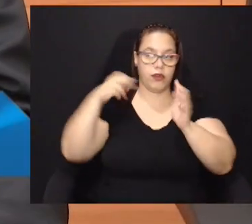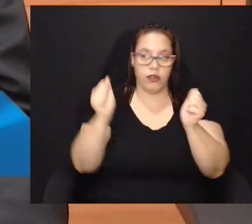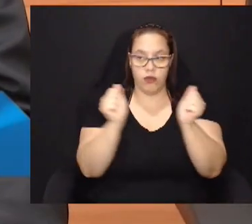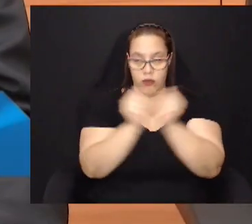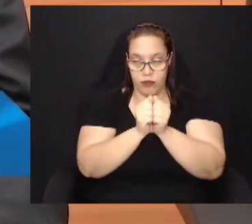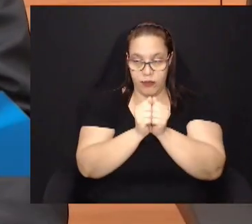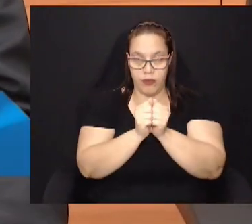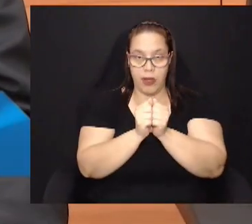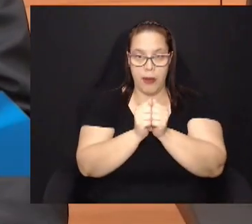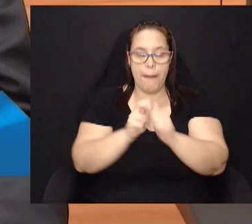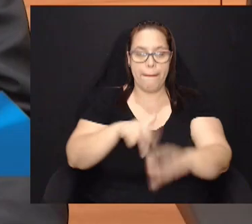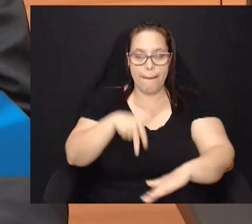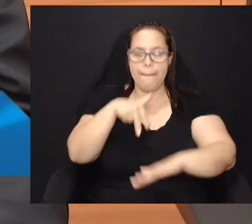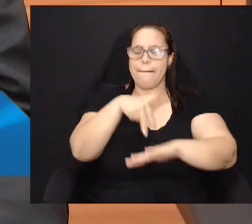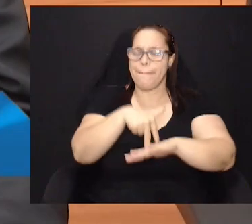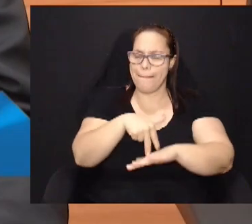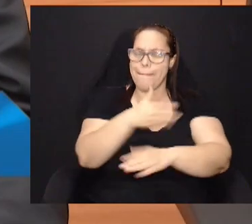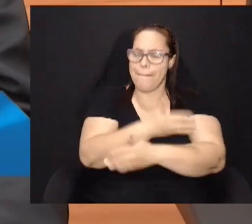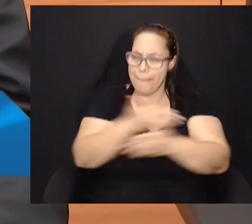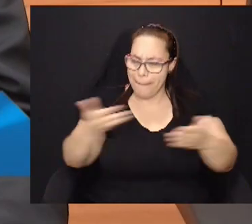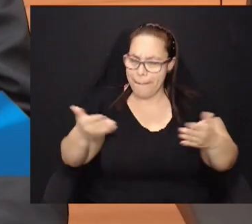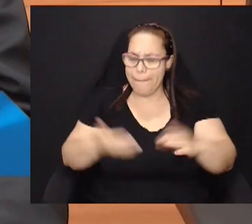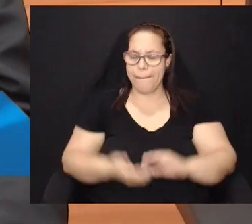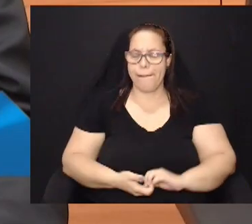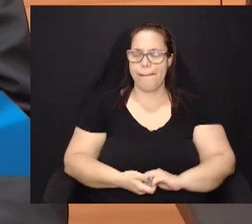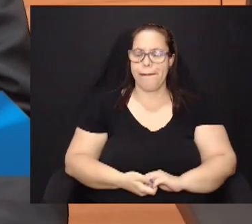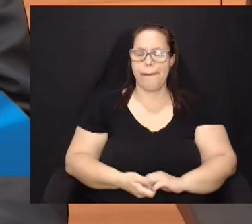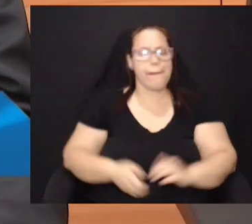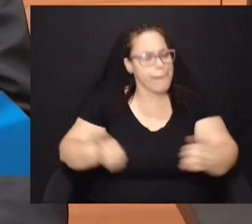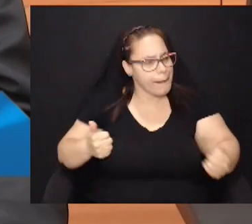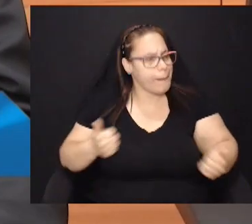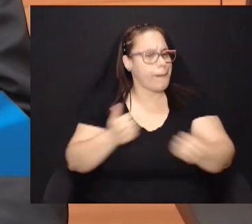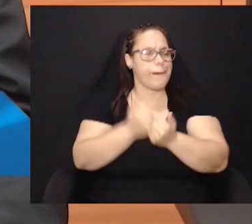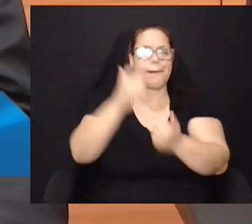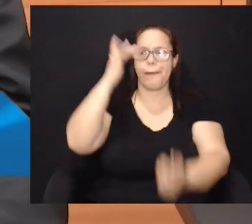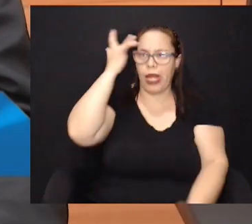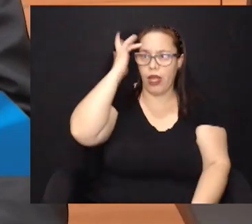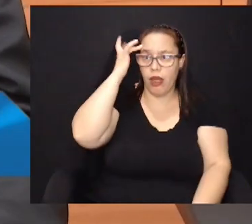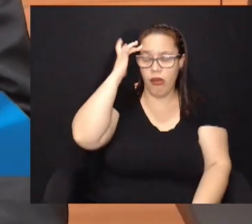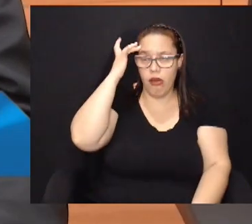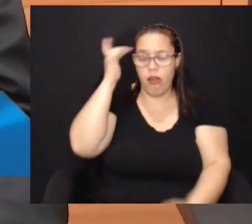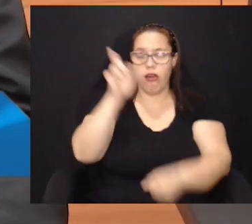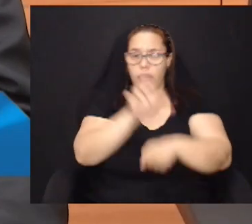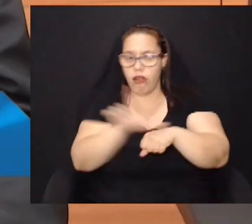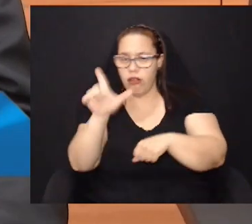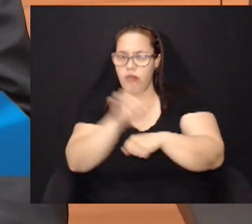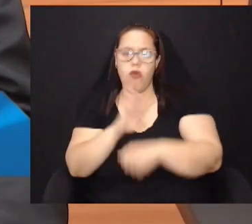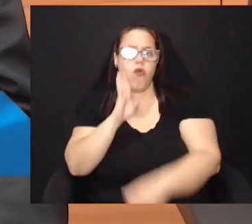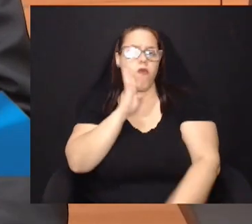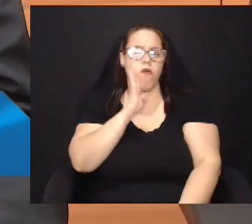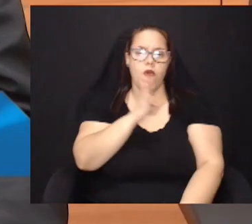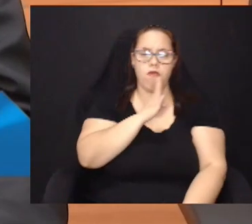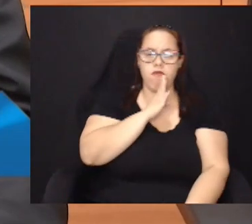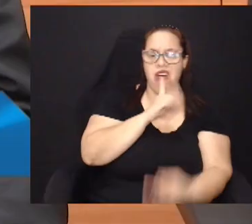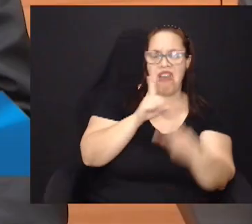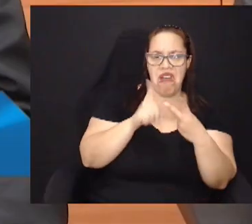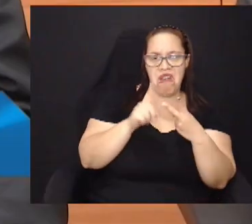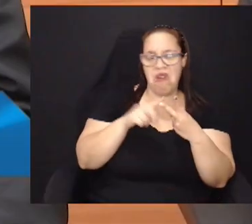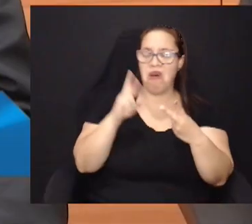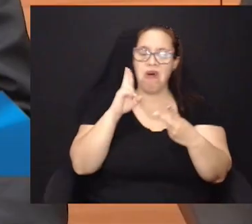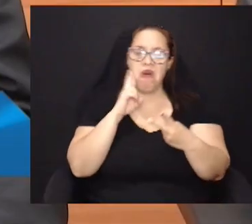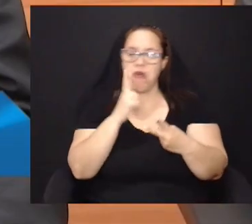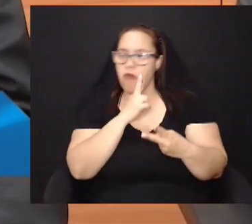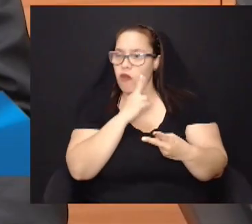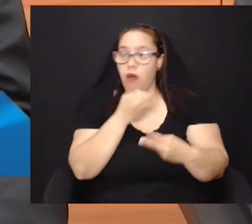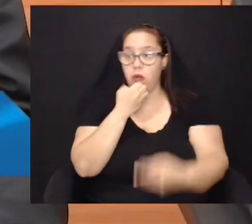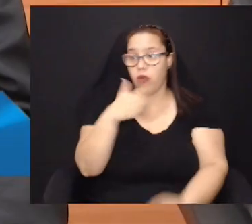estamos à disposição de vocês, para defender, porque a gente acha que o comércio, os bares, isso dá vida noturna para a nossa cidade,